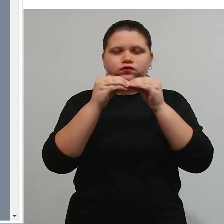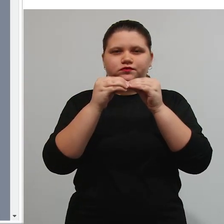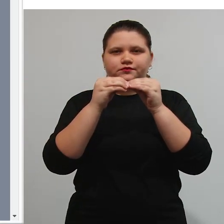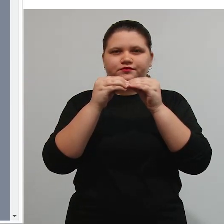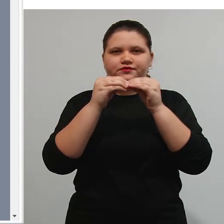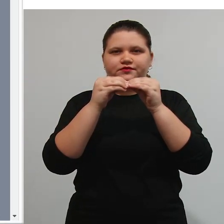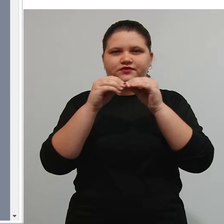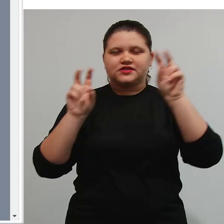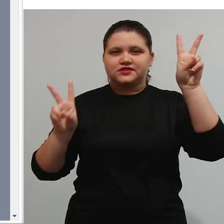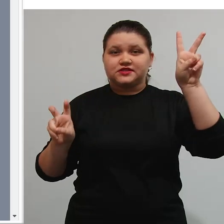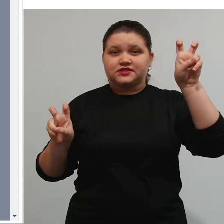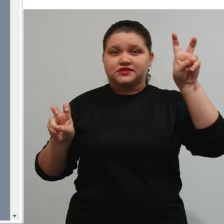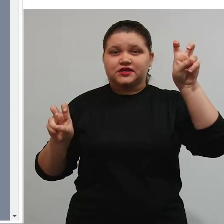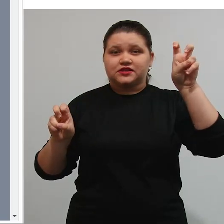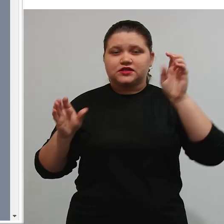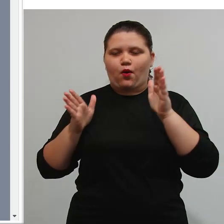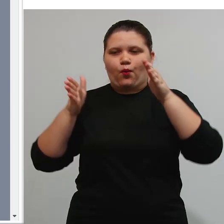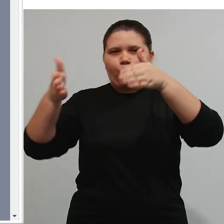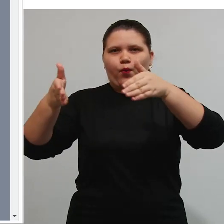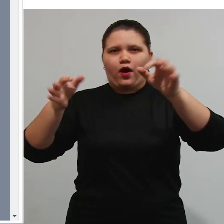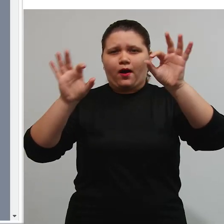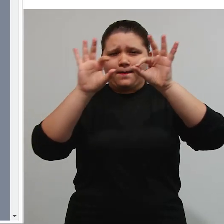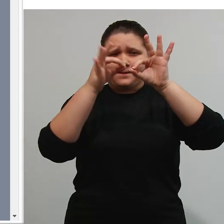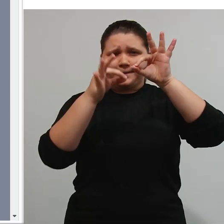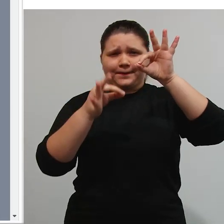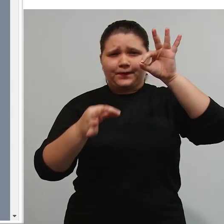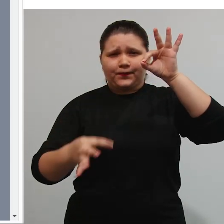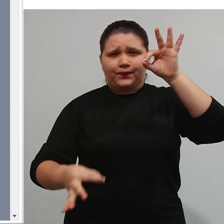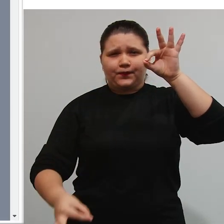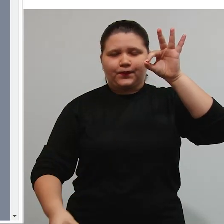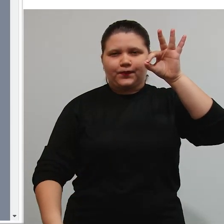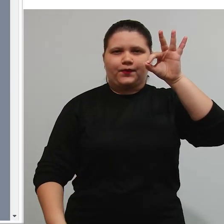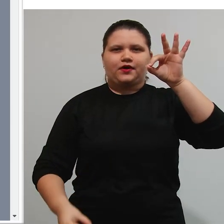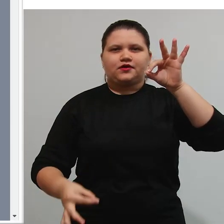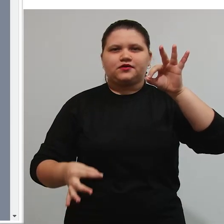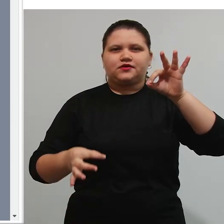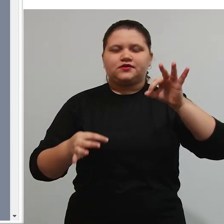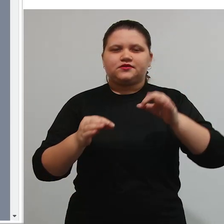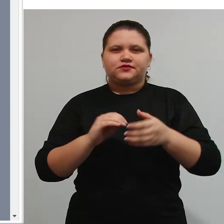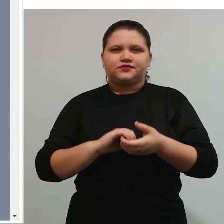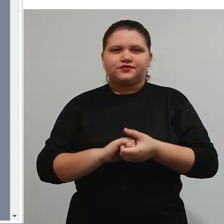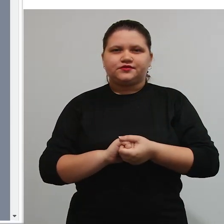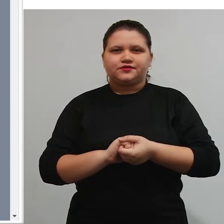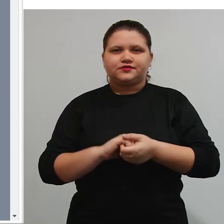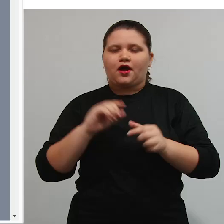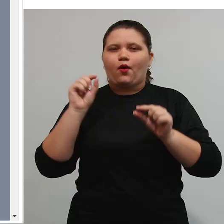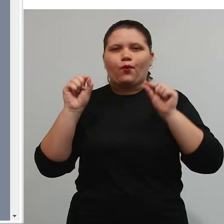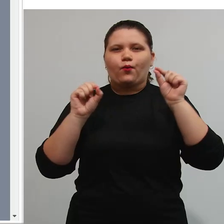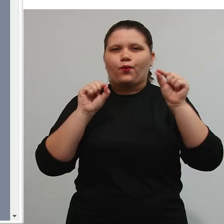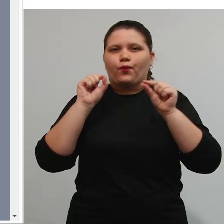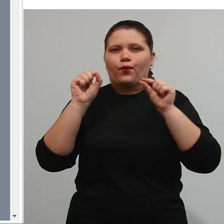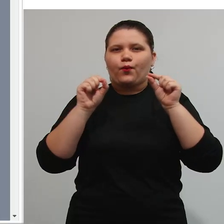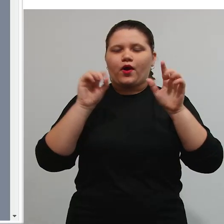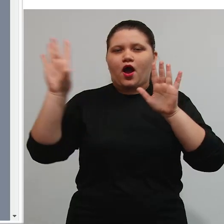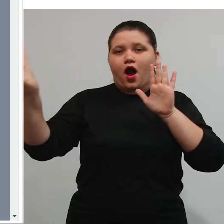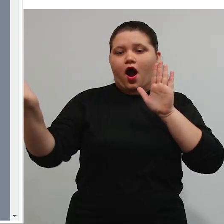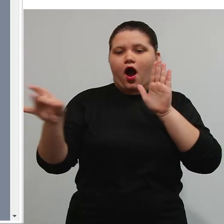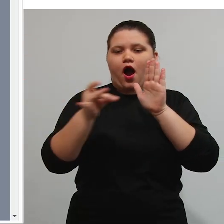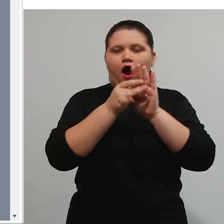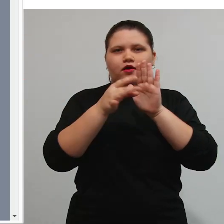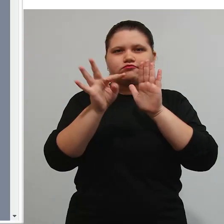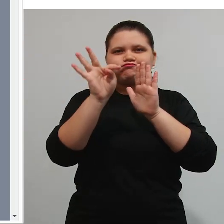longa, citação direta longa. O que é uma citação direta longa? Uma citação direta longa é quando a cópia do